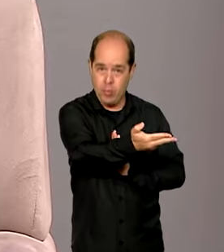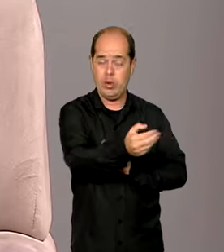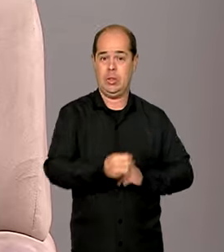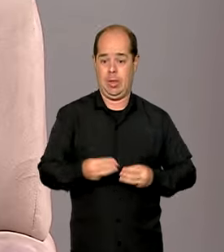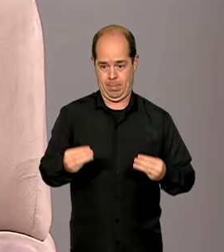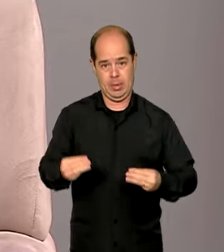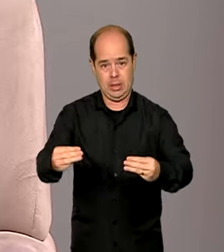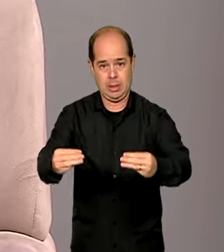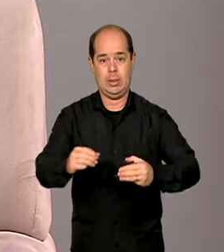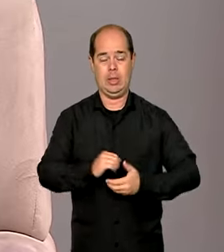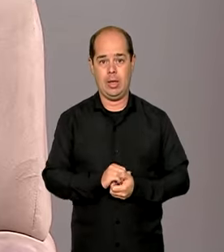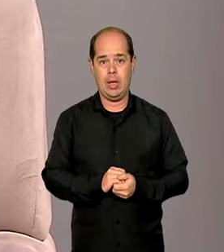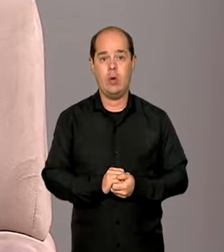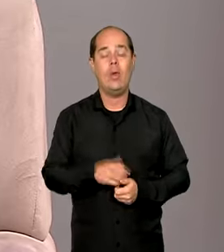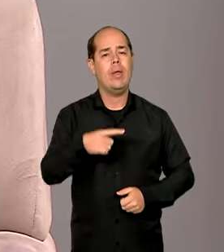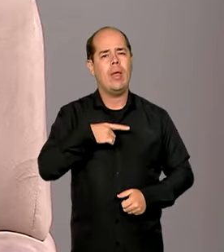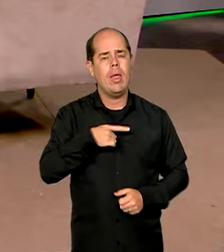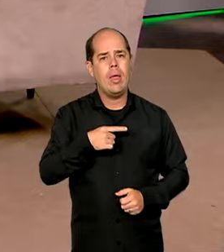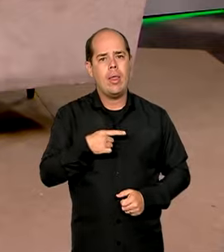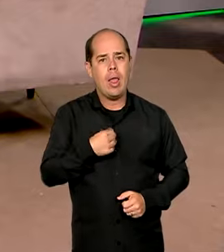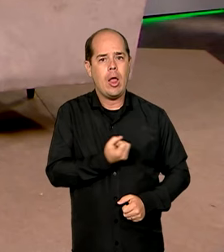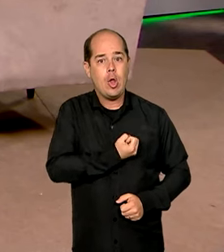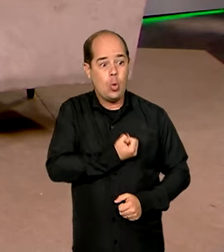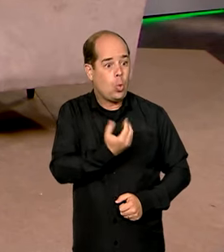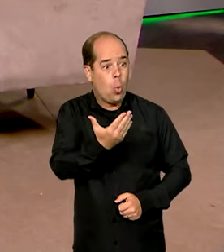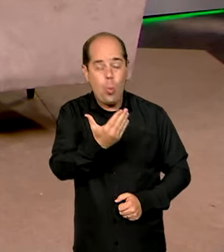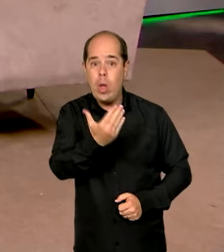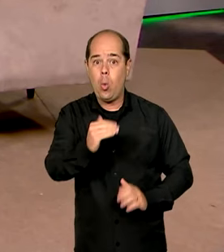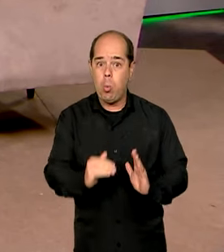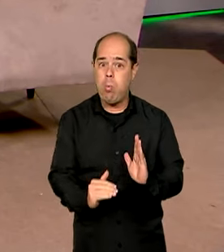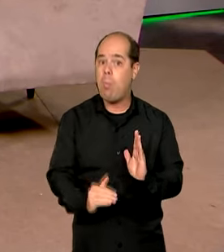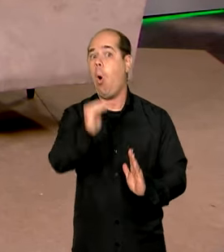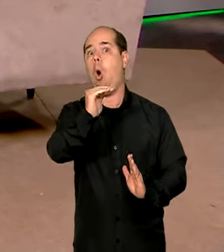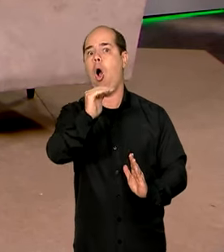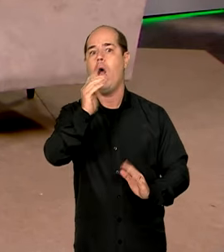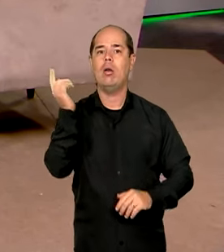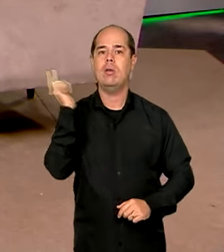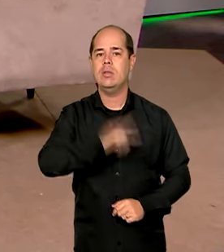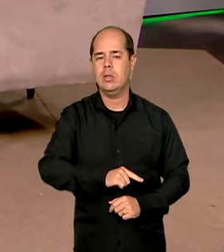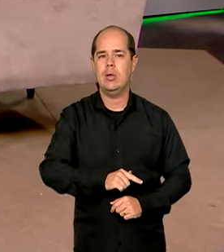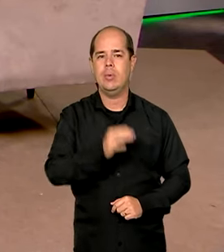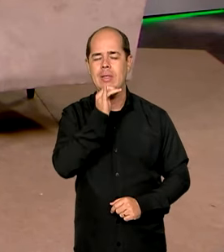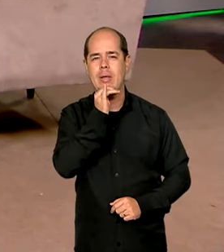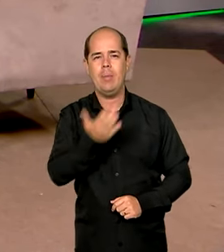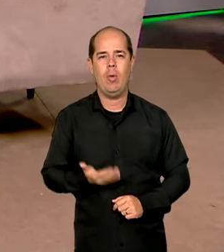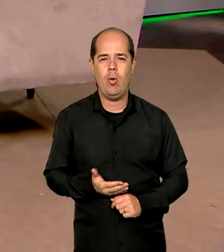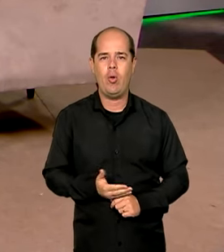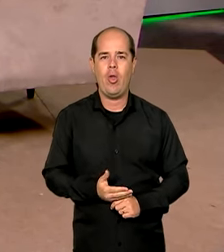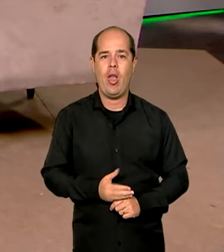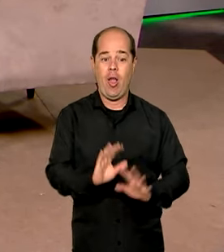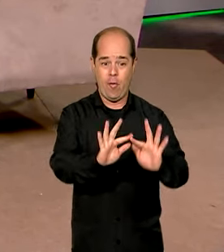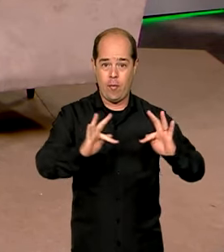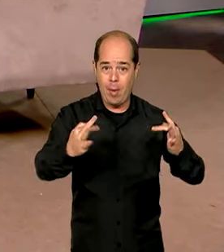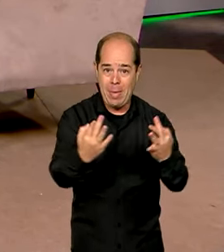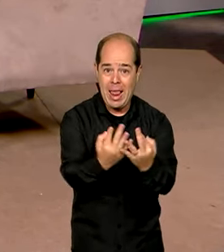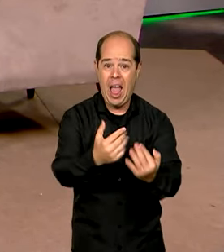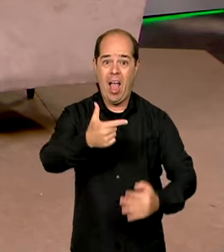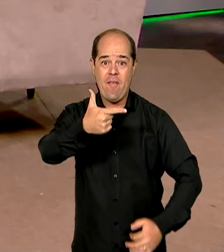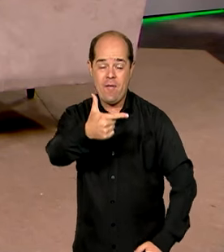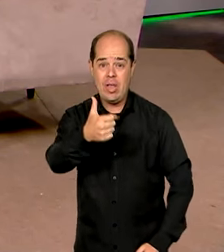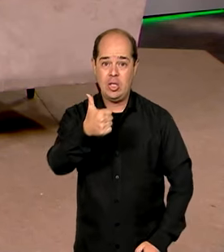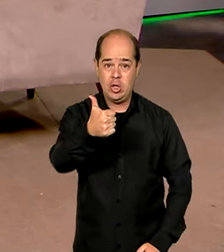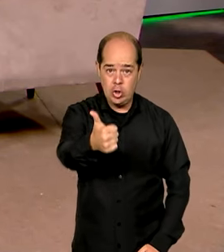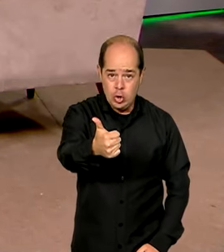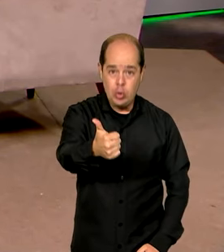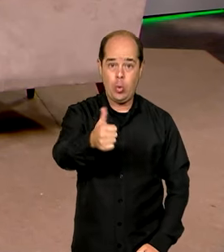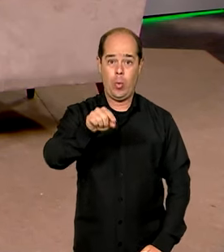dezembro ele atingiu números recordes, né? Por exemplo, o total de famílias atendidas, né, em média 21 milhões e